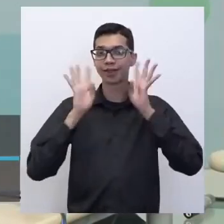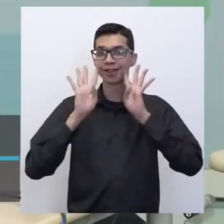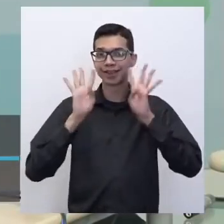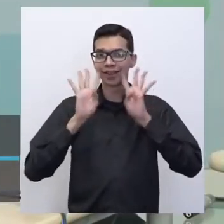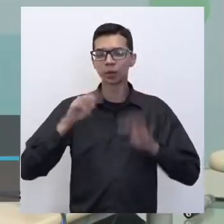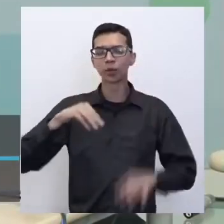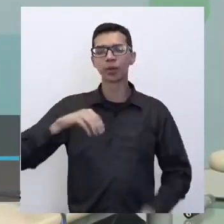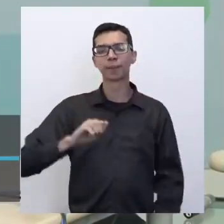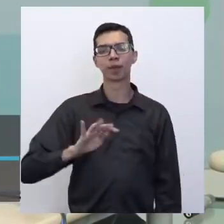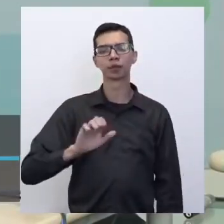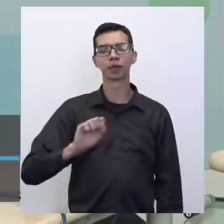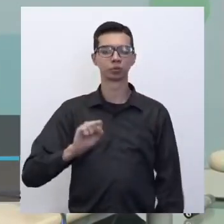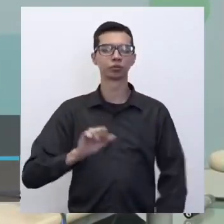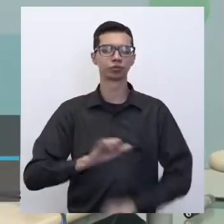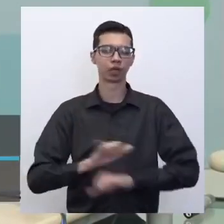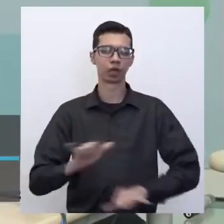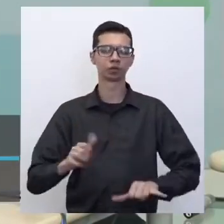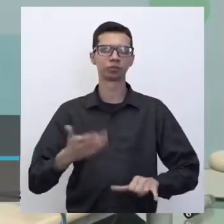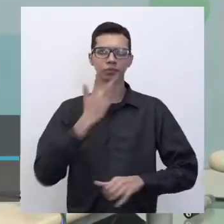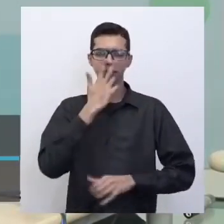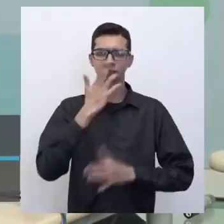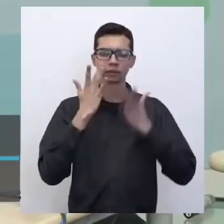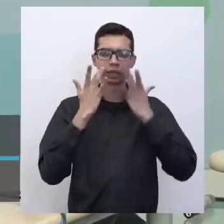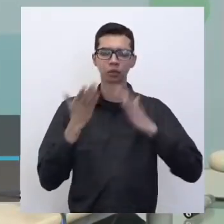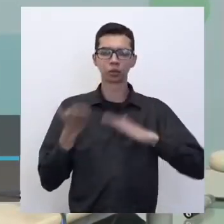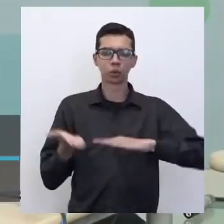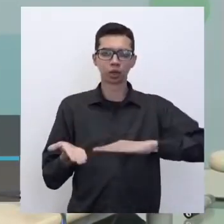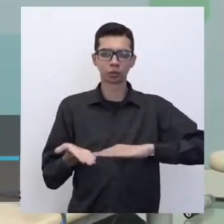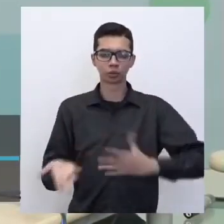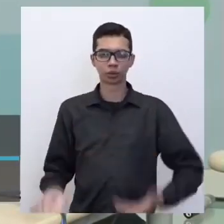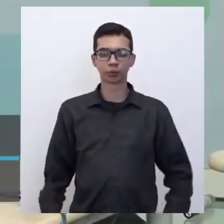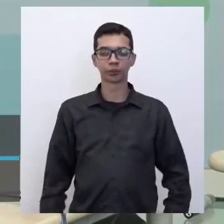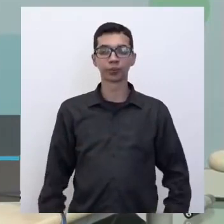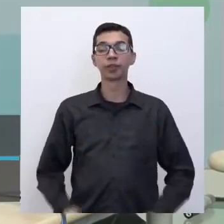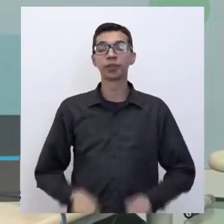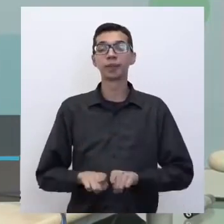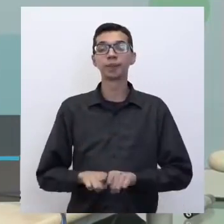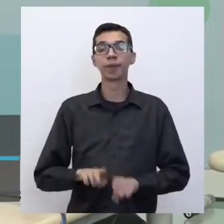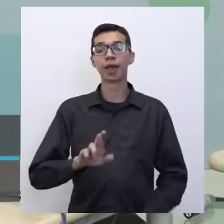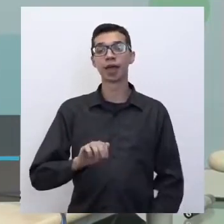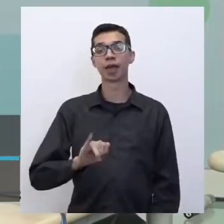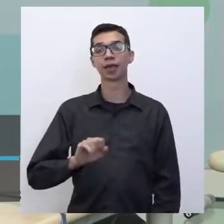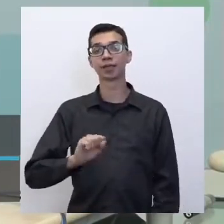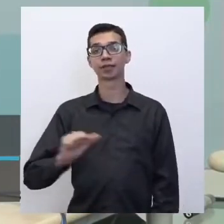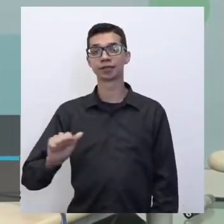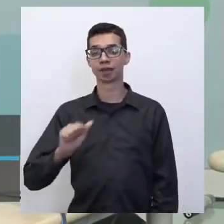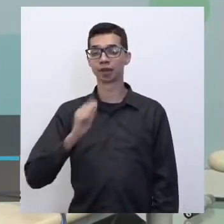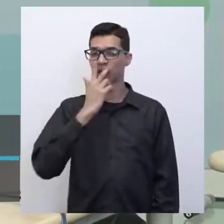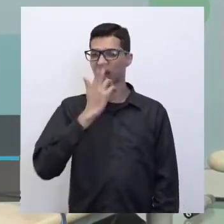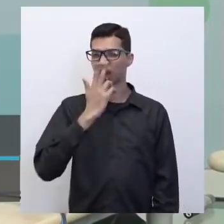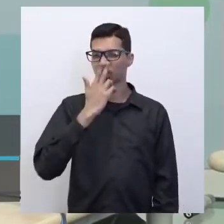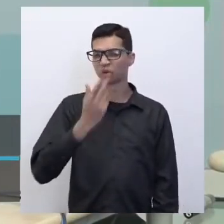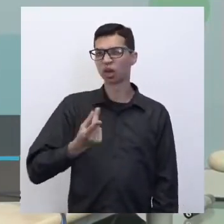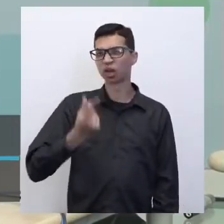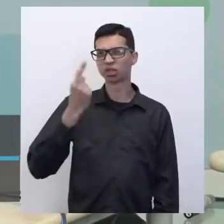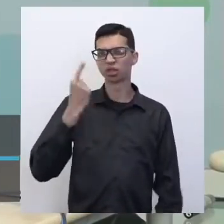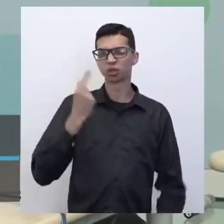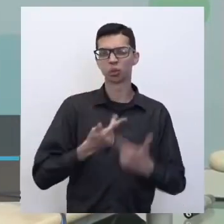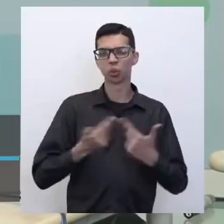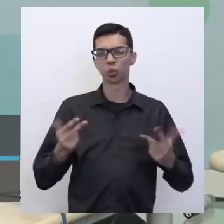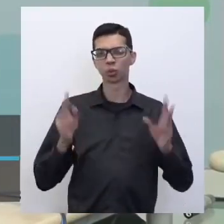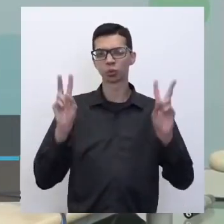está citando, né, que é o teatro mais atual. A Raíssa acha que é um teatro de coisas antigas.